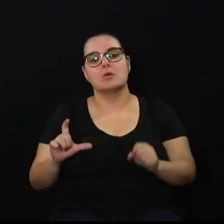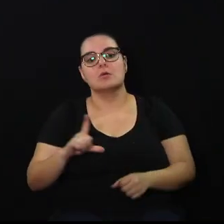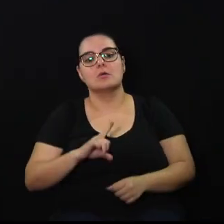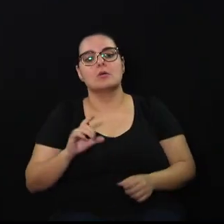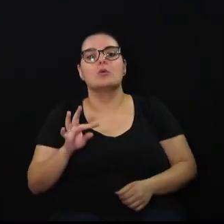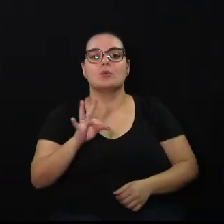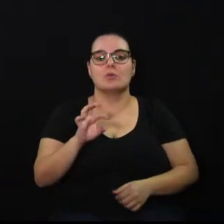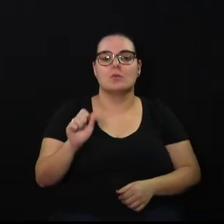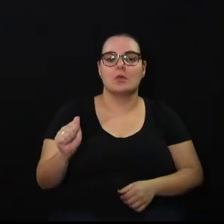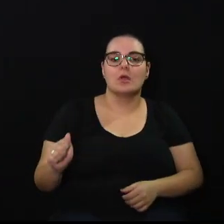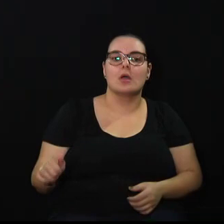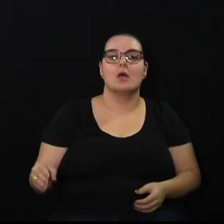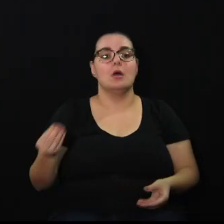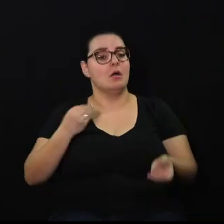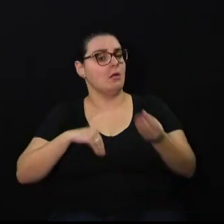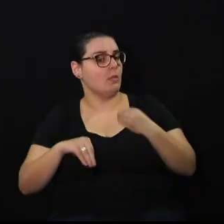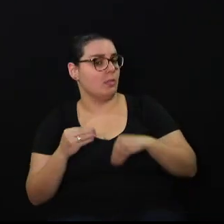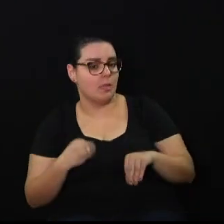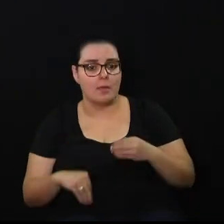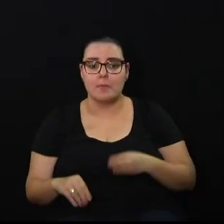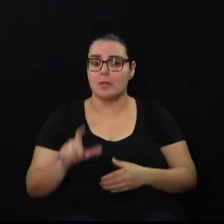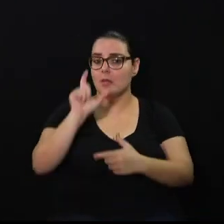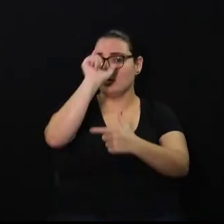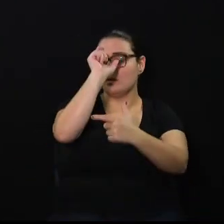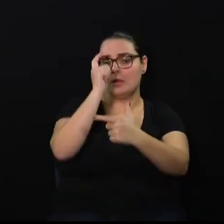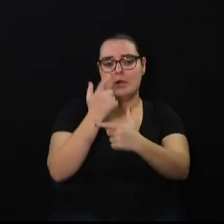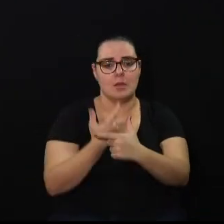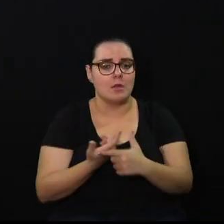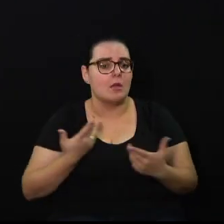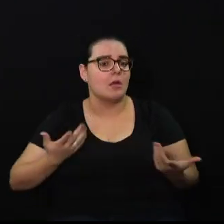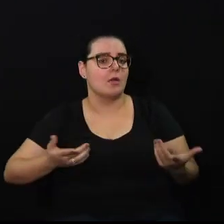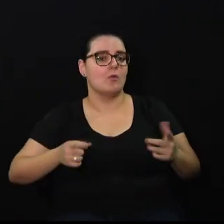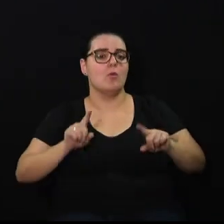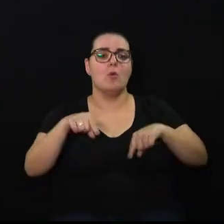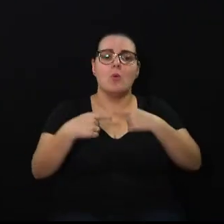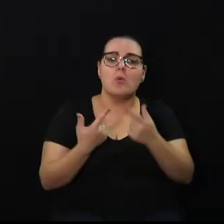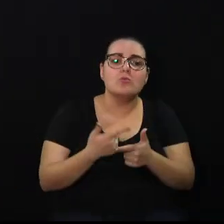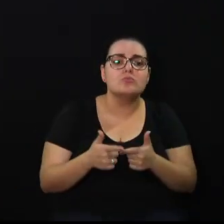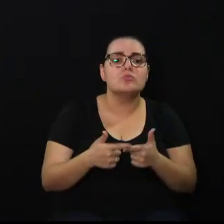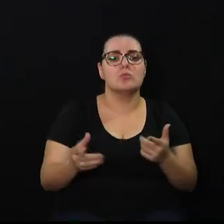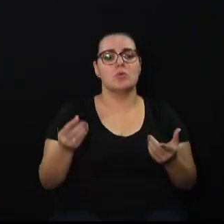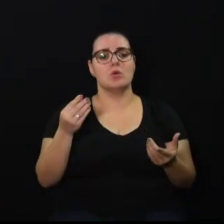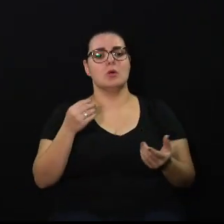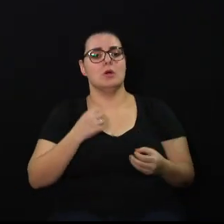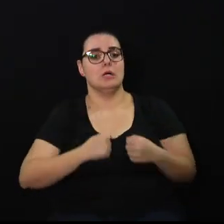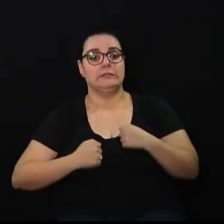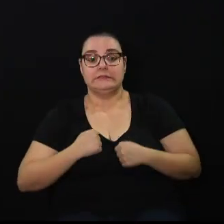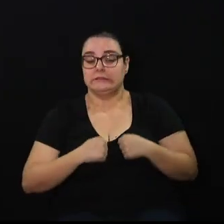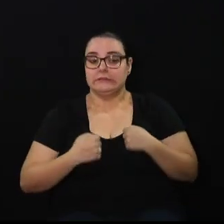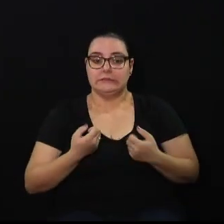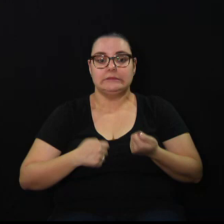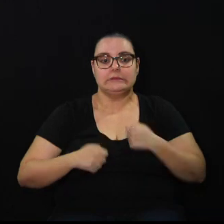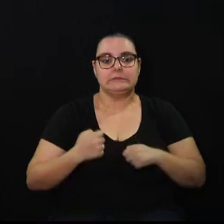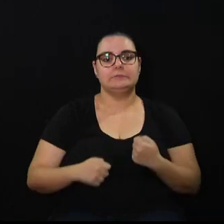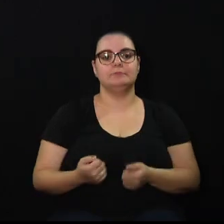como depressão ansiedade e são patologias bastante comuns no nas comunidades junto ao